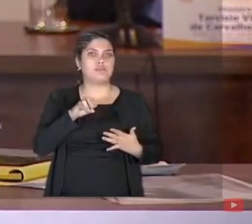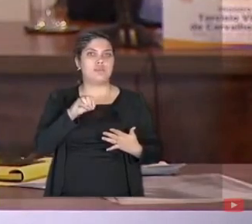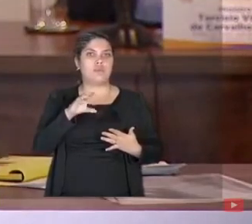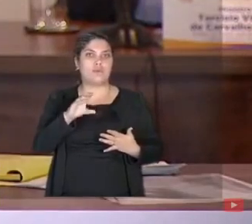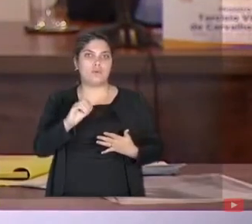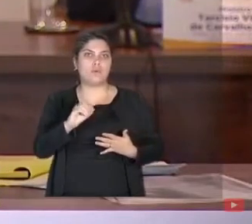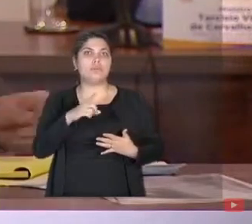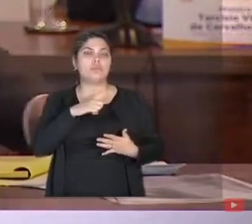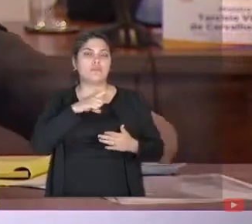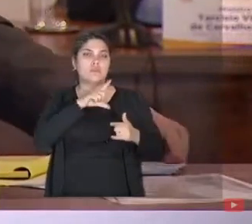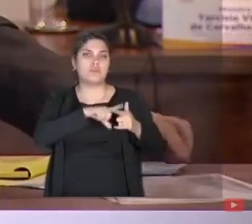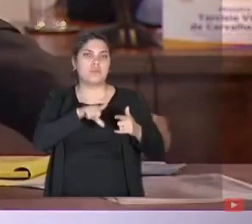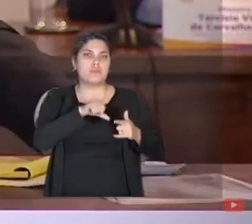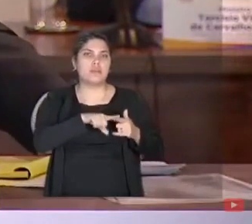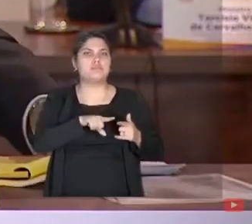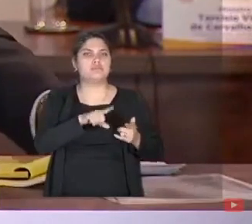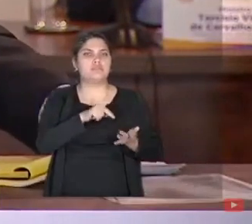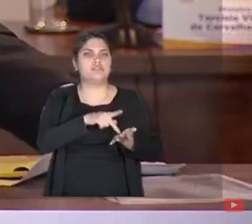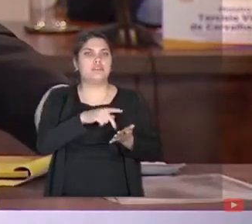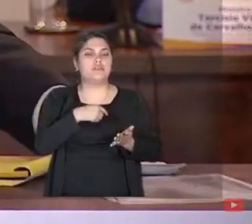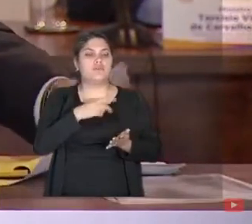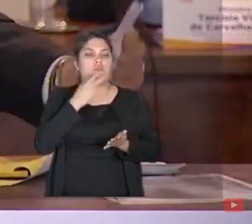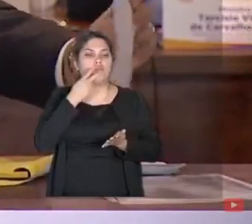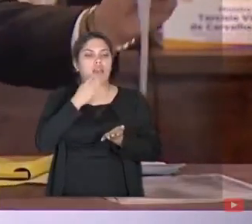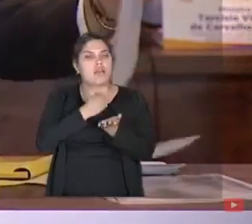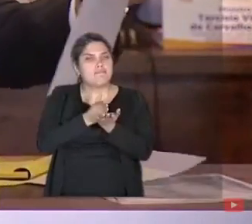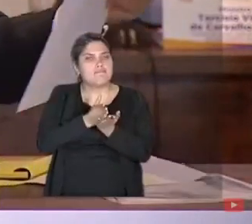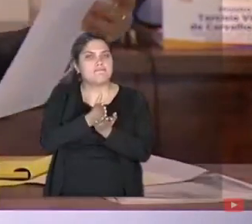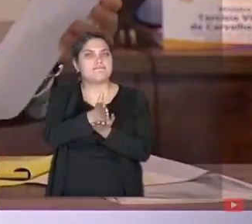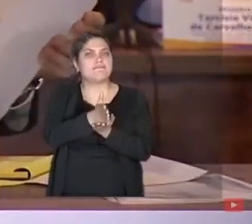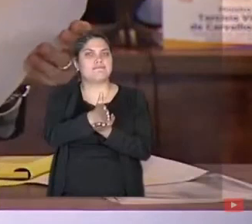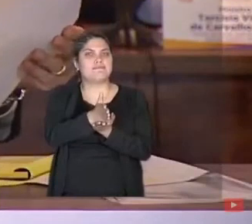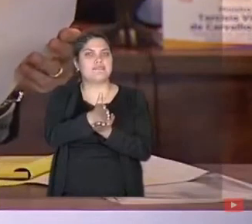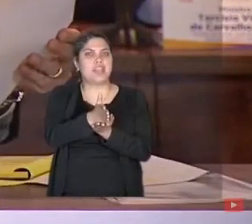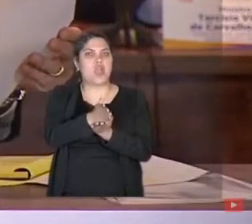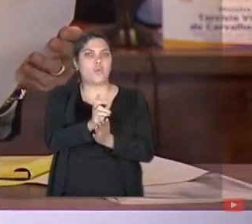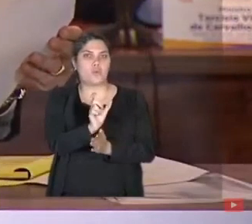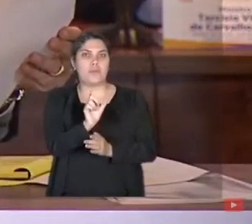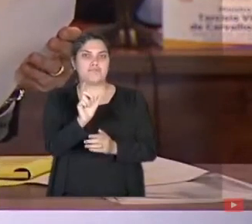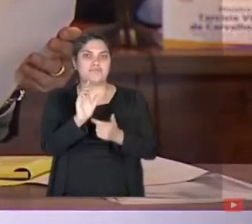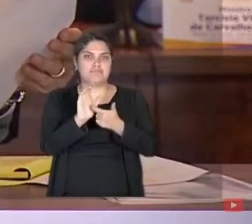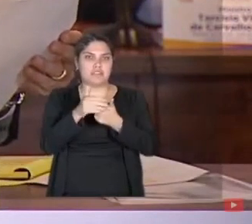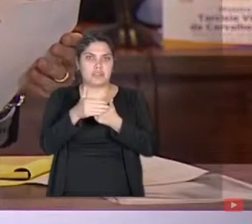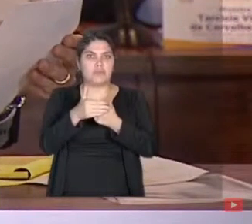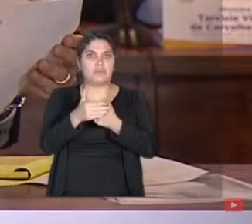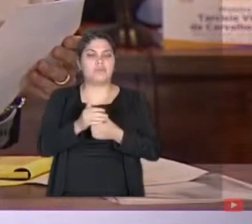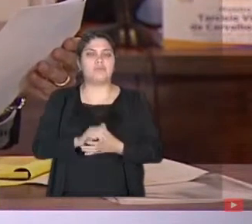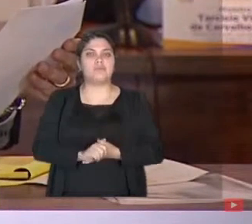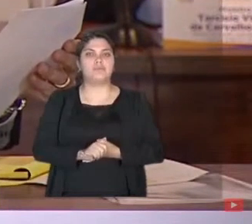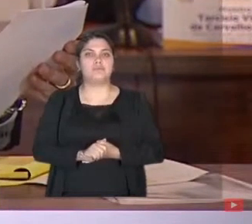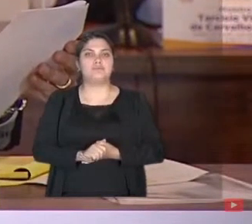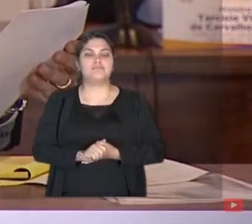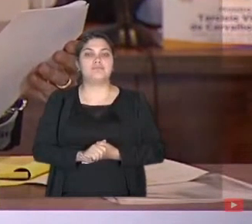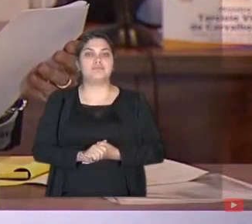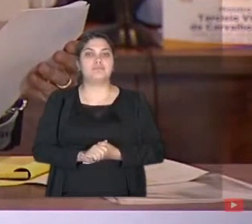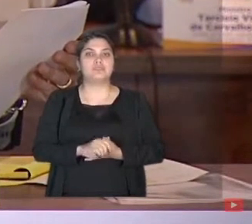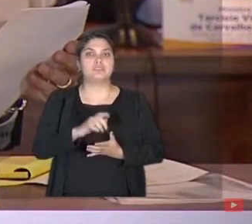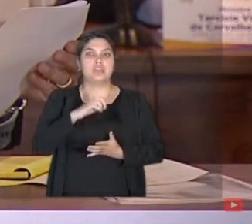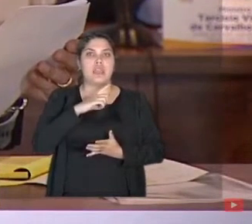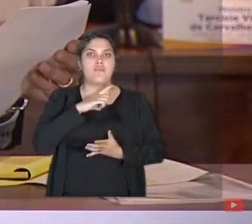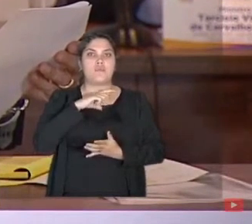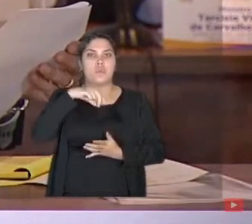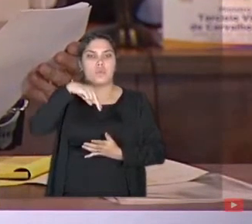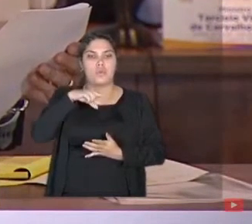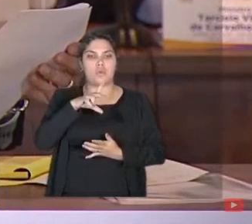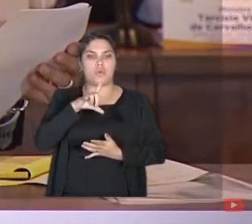problema, deixa eu ser absolutamente fiel na nomenclatura, em um dos